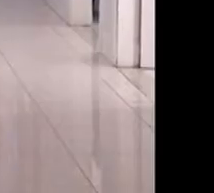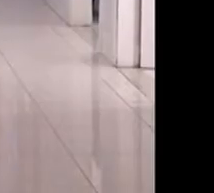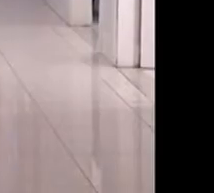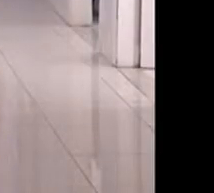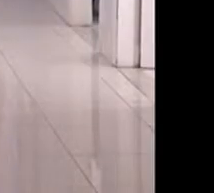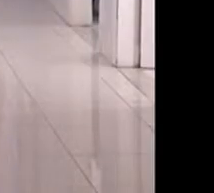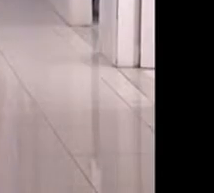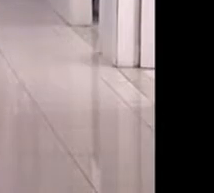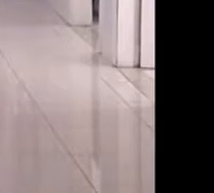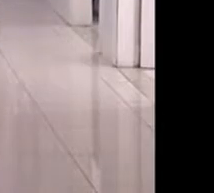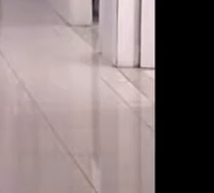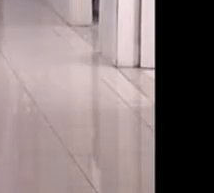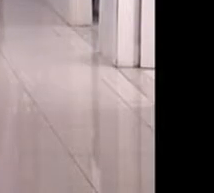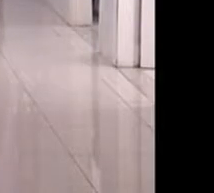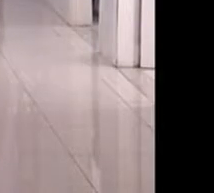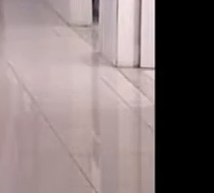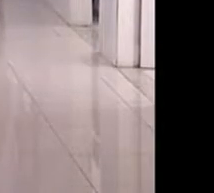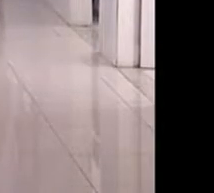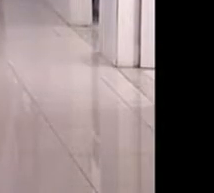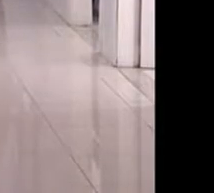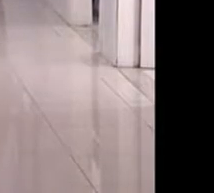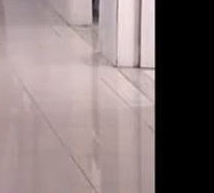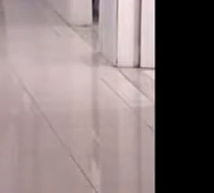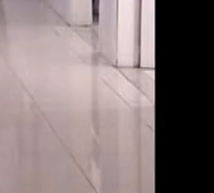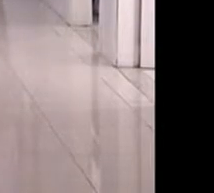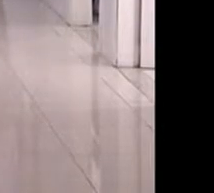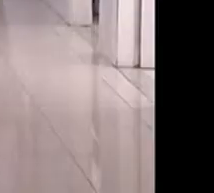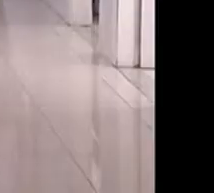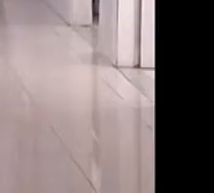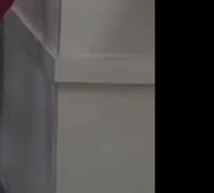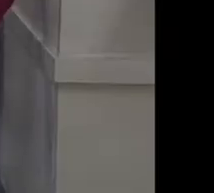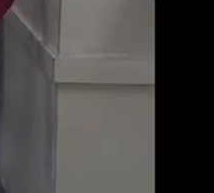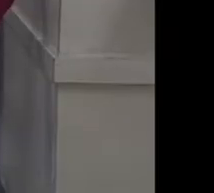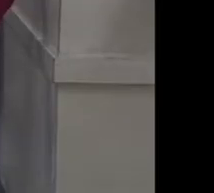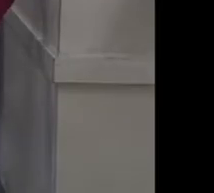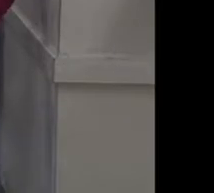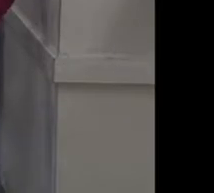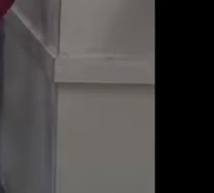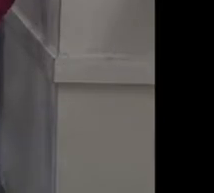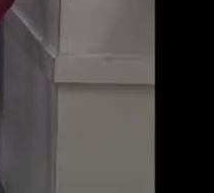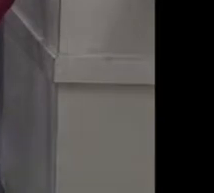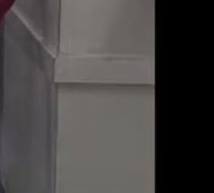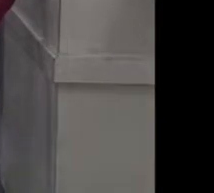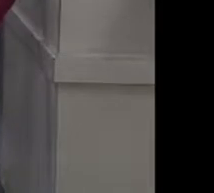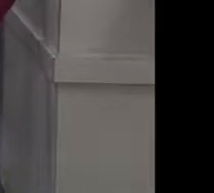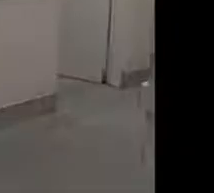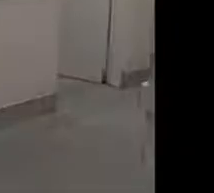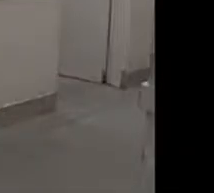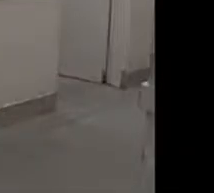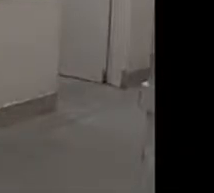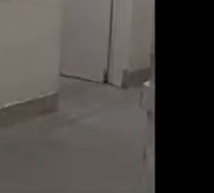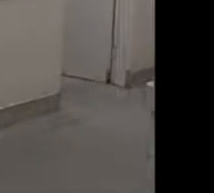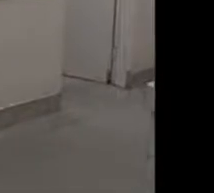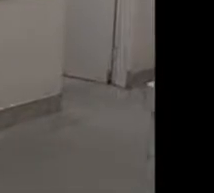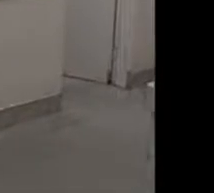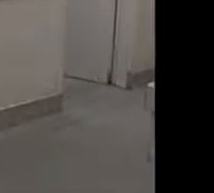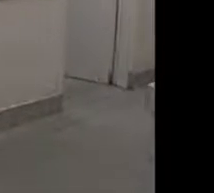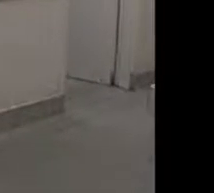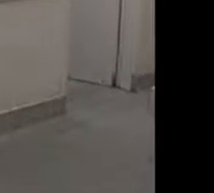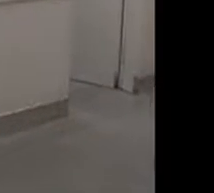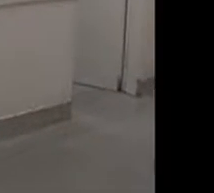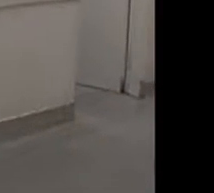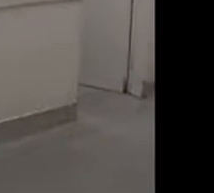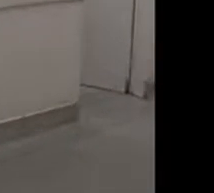atendimento, já que existe uma migração de usuários de planos de saúde para o SUS devido ao desemprego e à crise econômica. Só até julho deste ano, a